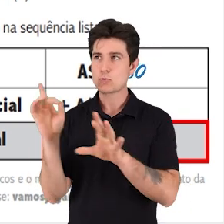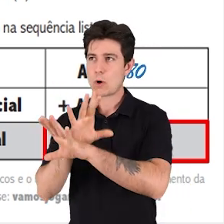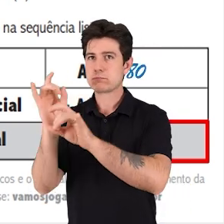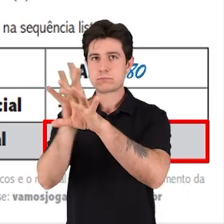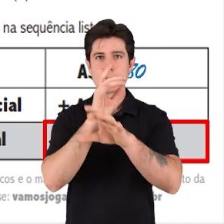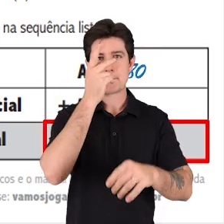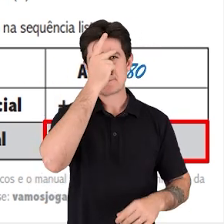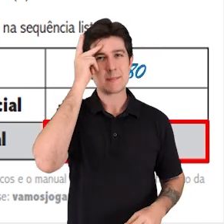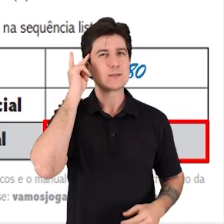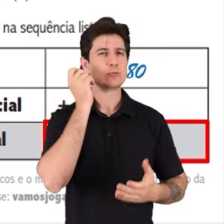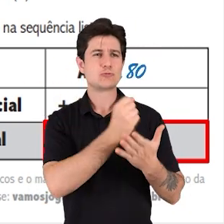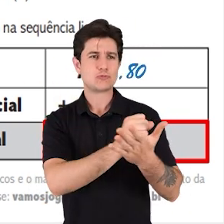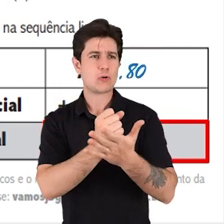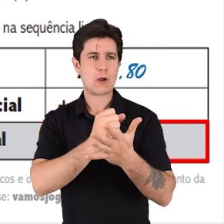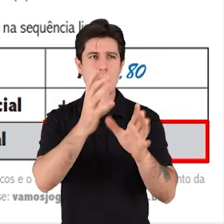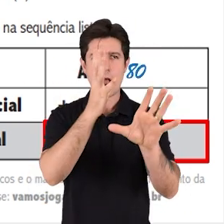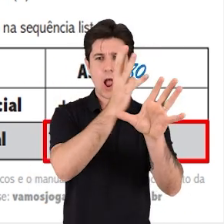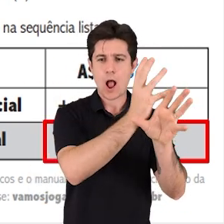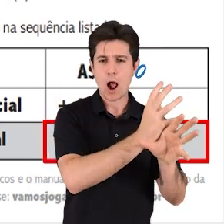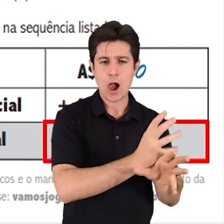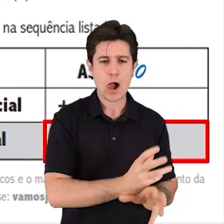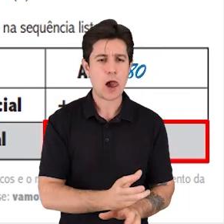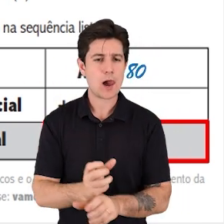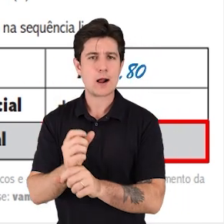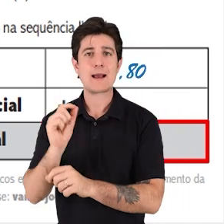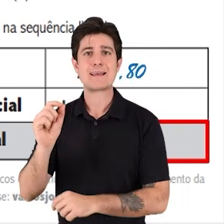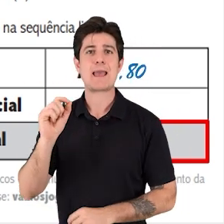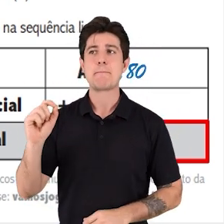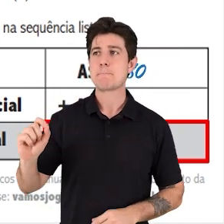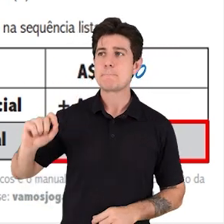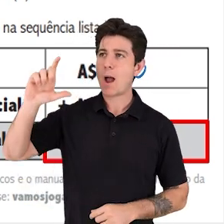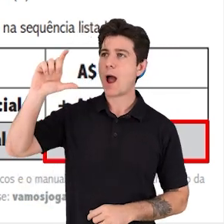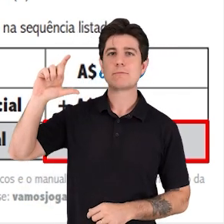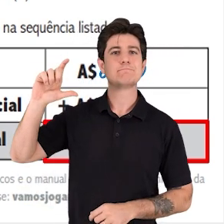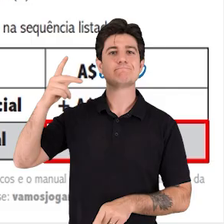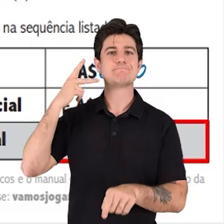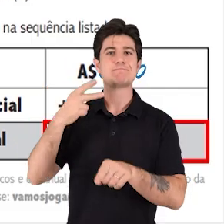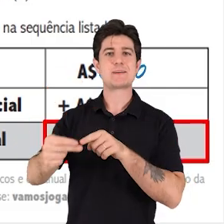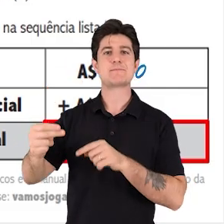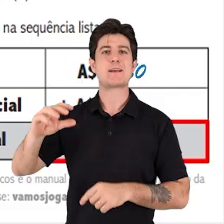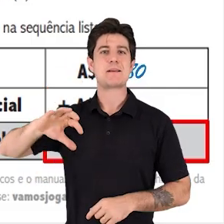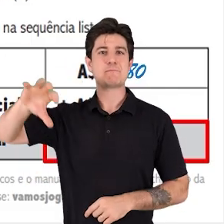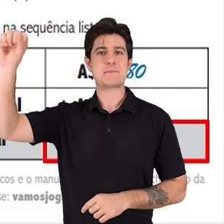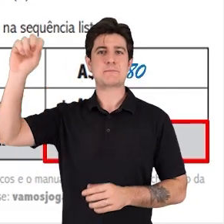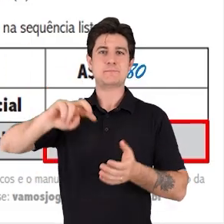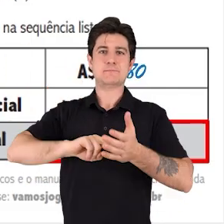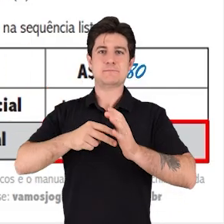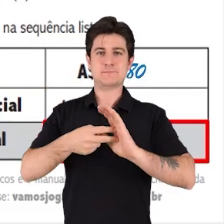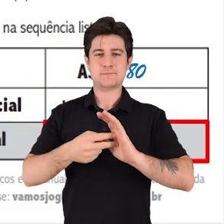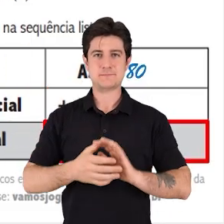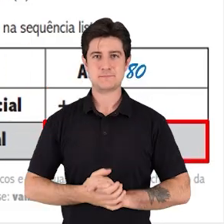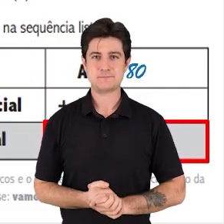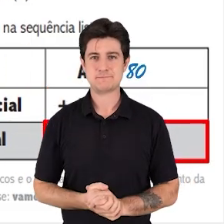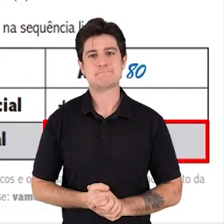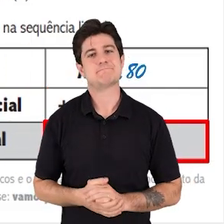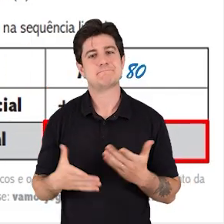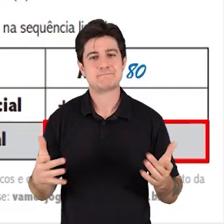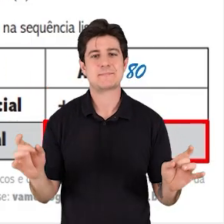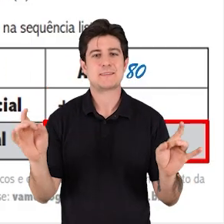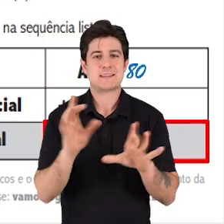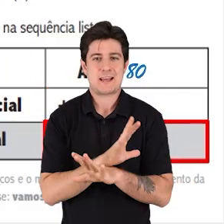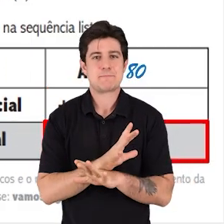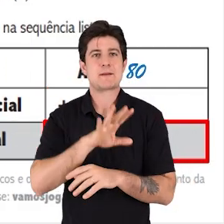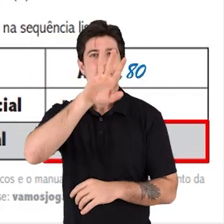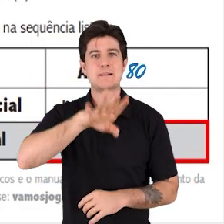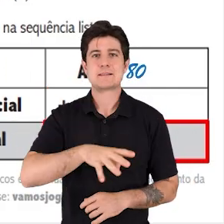Ao final, após todos realizarem os cálculos com atenção, quem tiver o maior total final será o vencedor da partida.